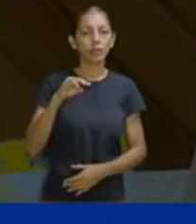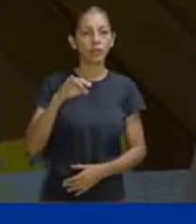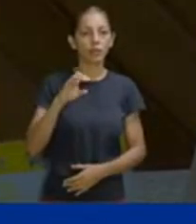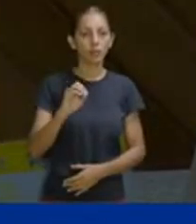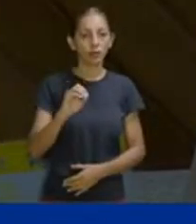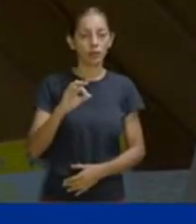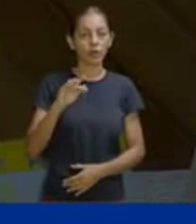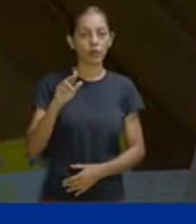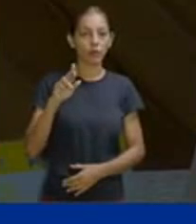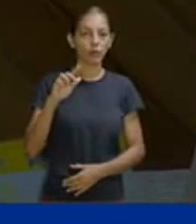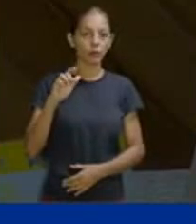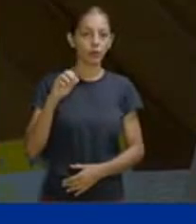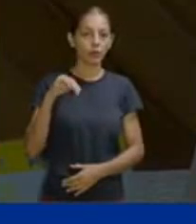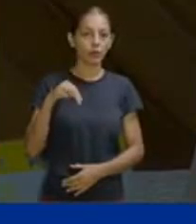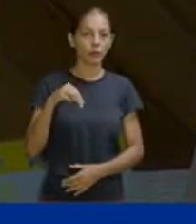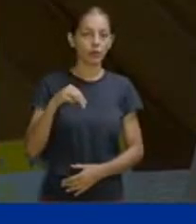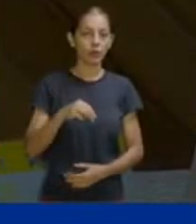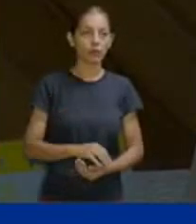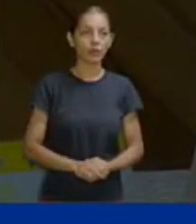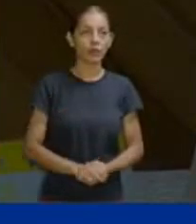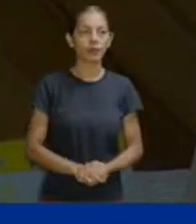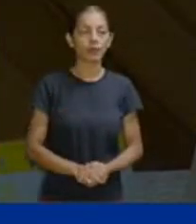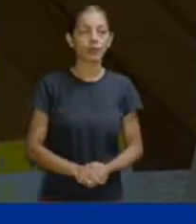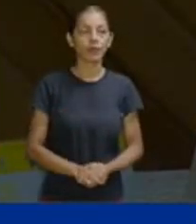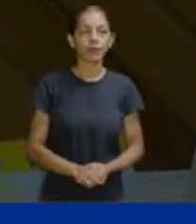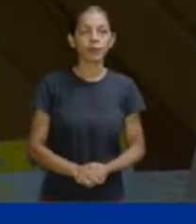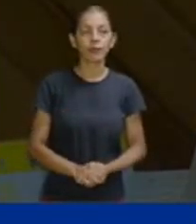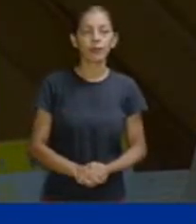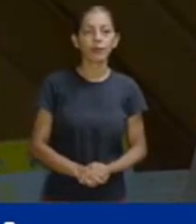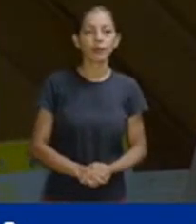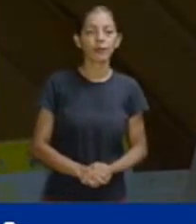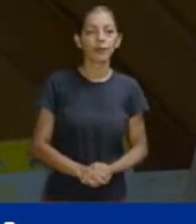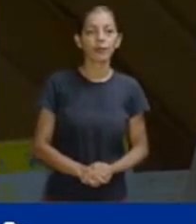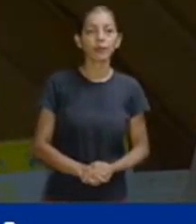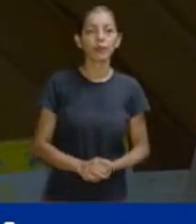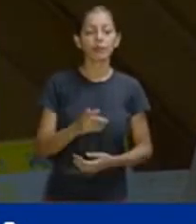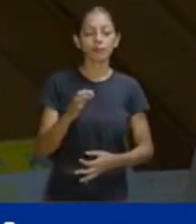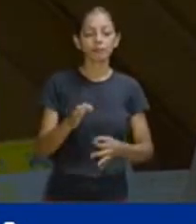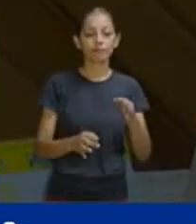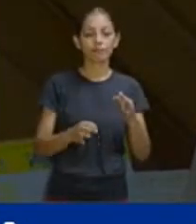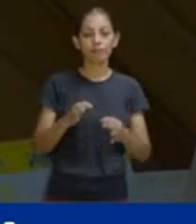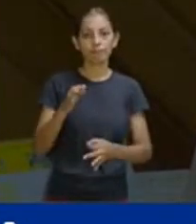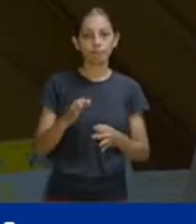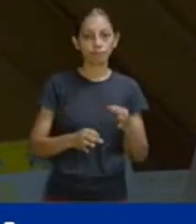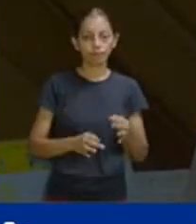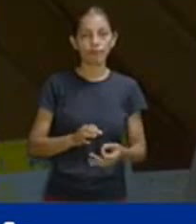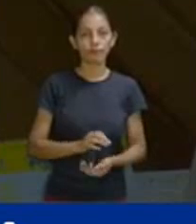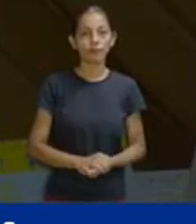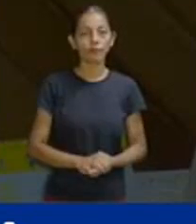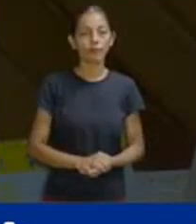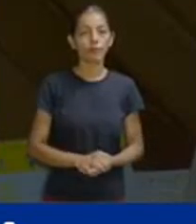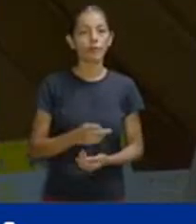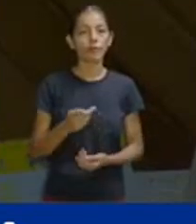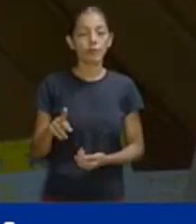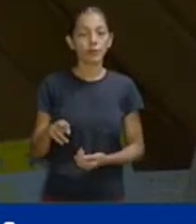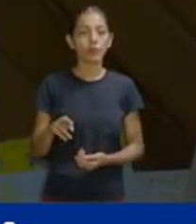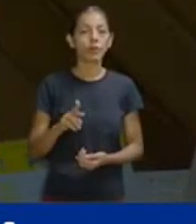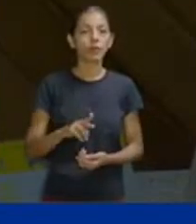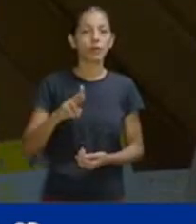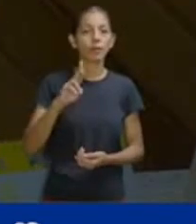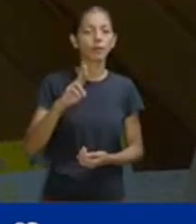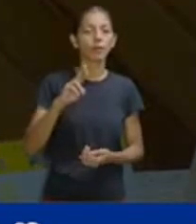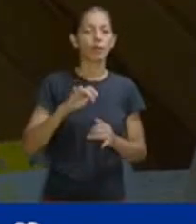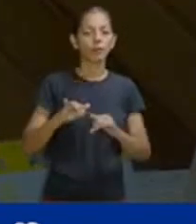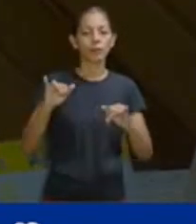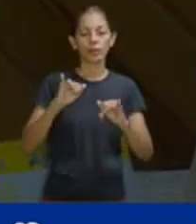prolatada pelo juízo da 2ª Zona Eleitoral de Macapá, que julgou procedente a representação por